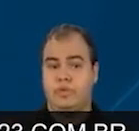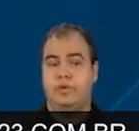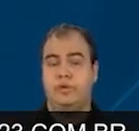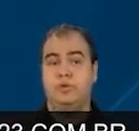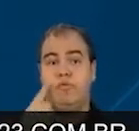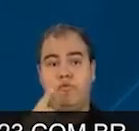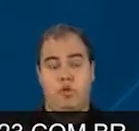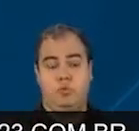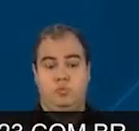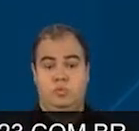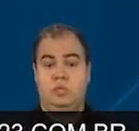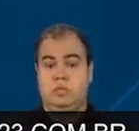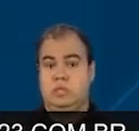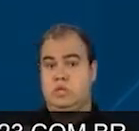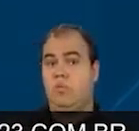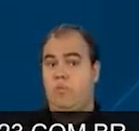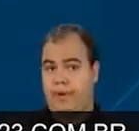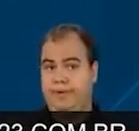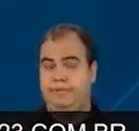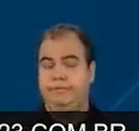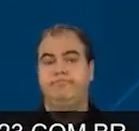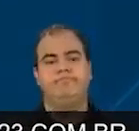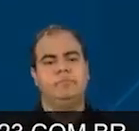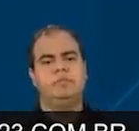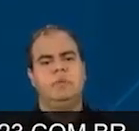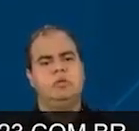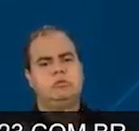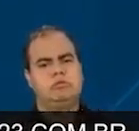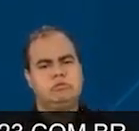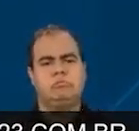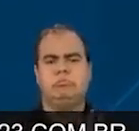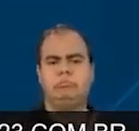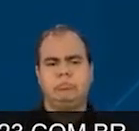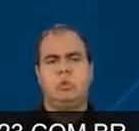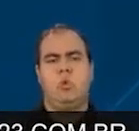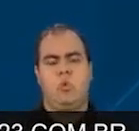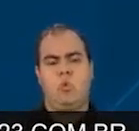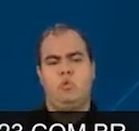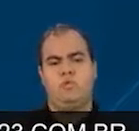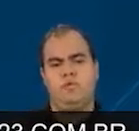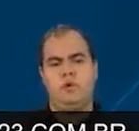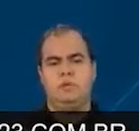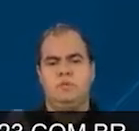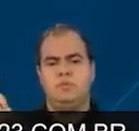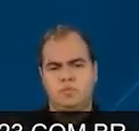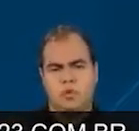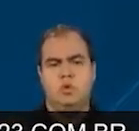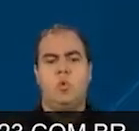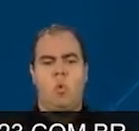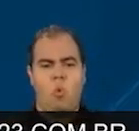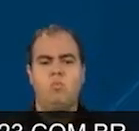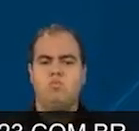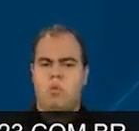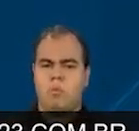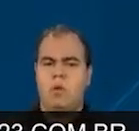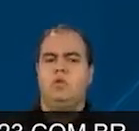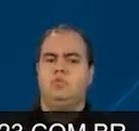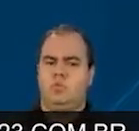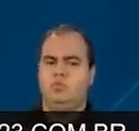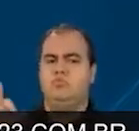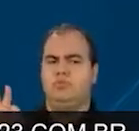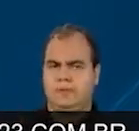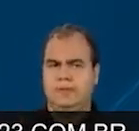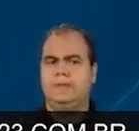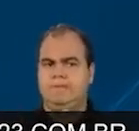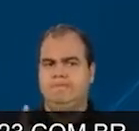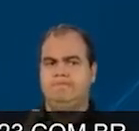com 250 casos. O número de furtos cresceu 11,5% e os roubos aumentaram em 2% no